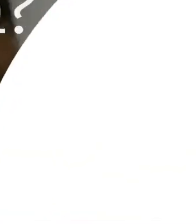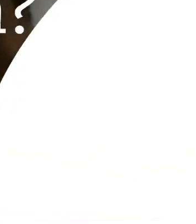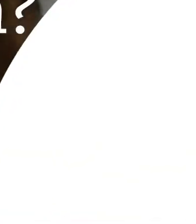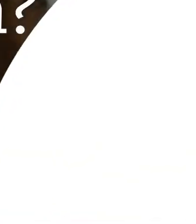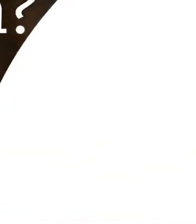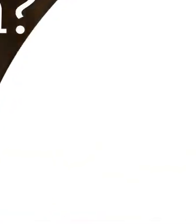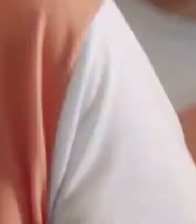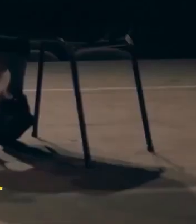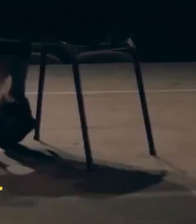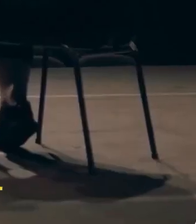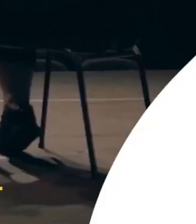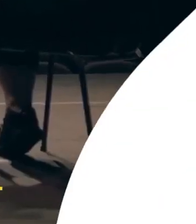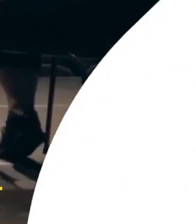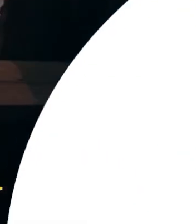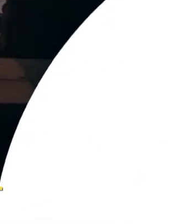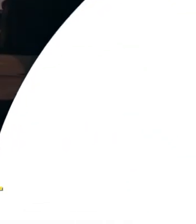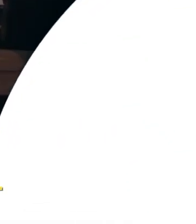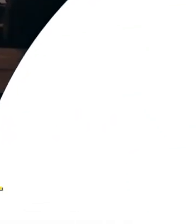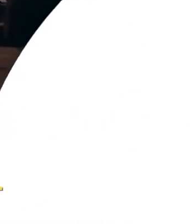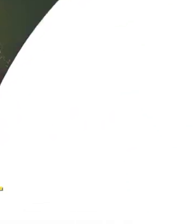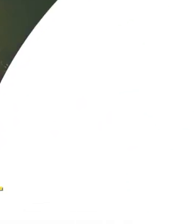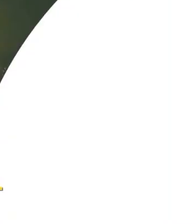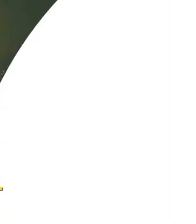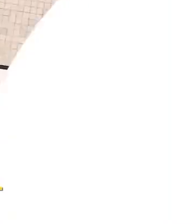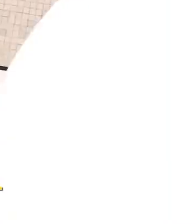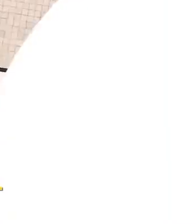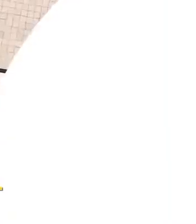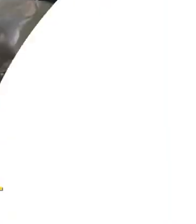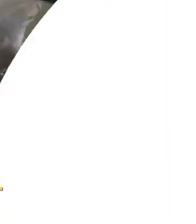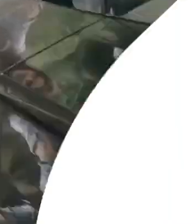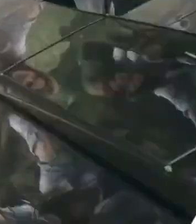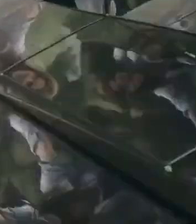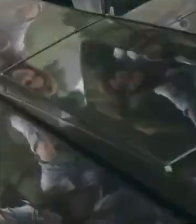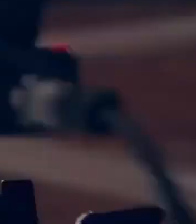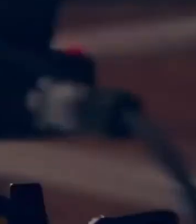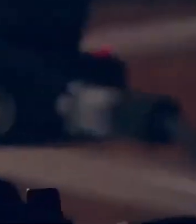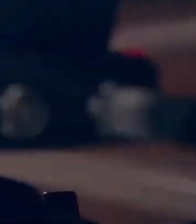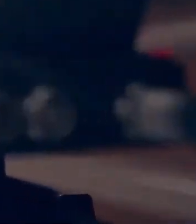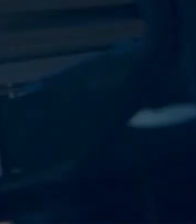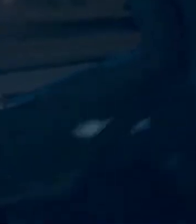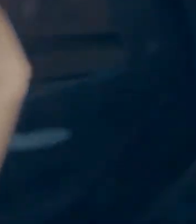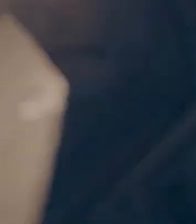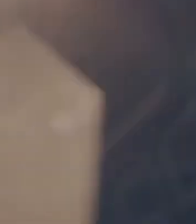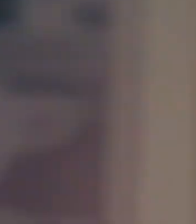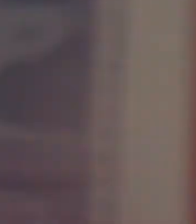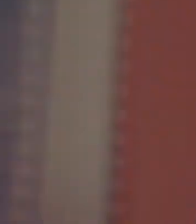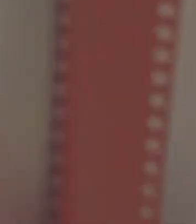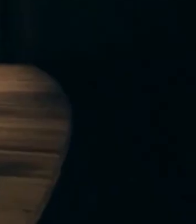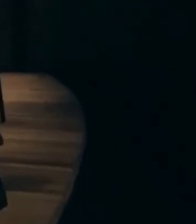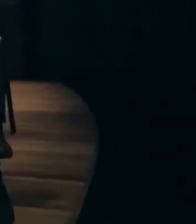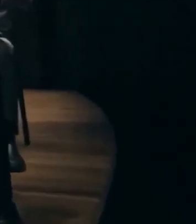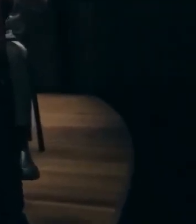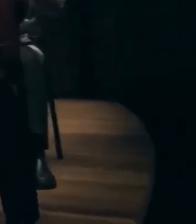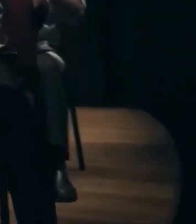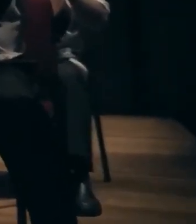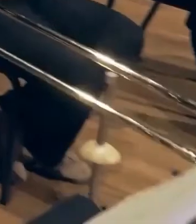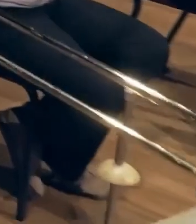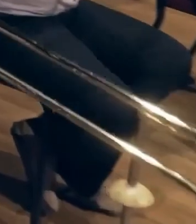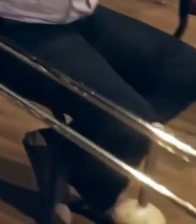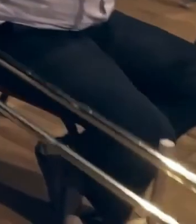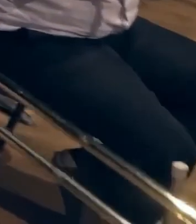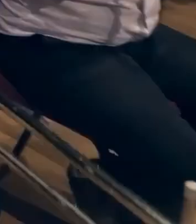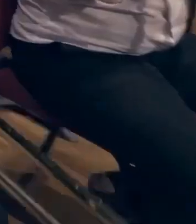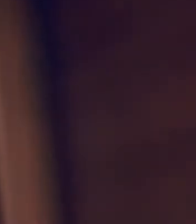Onde está a cultura? A cultura está em todos os cantos do Brasil. O vídeo do Instituto Cultural Vale mostra